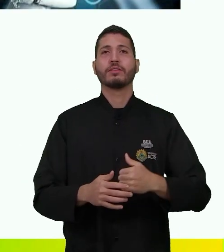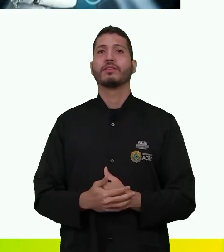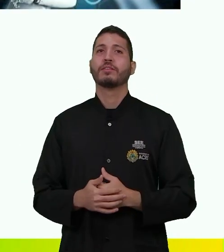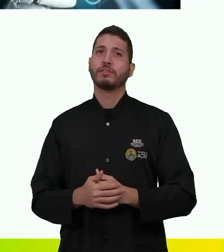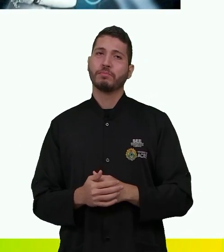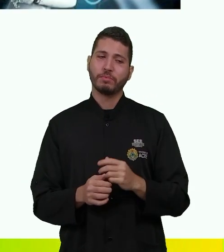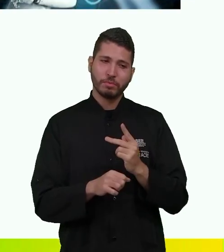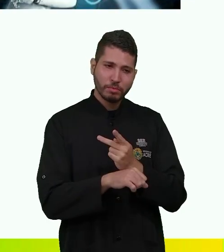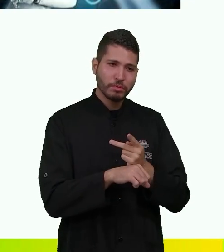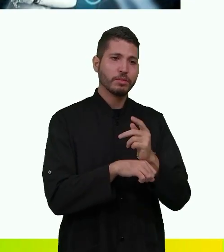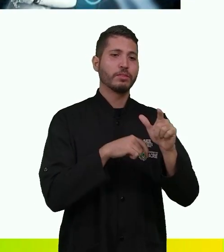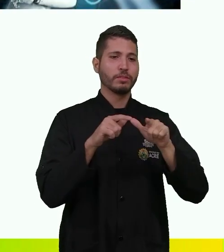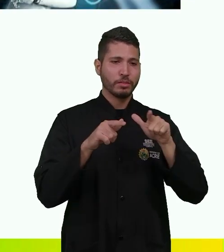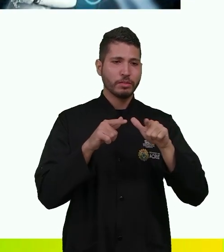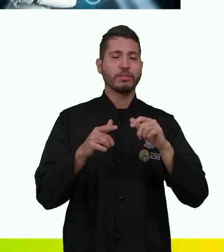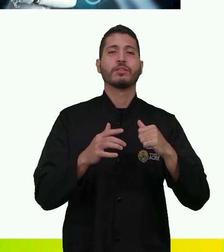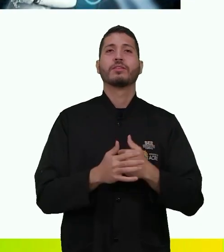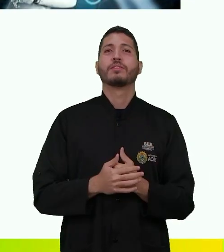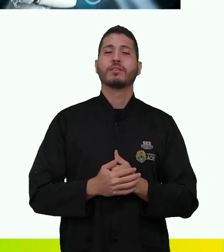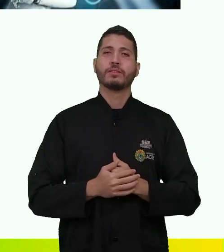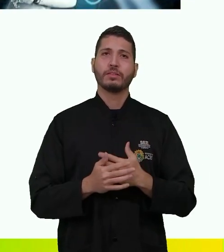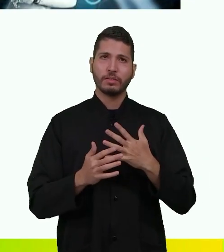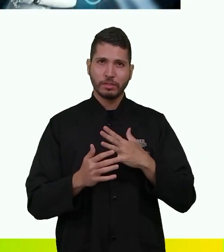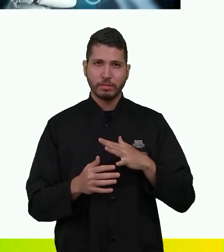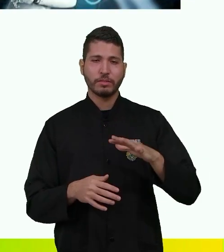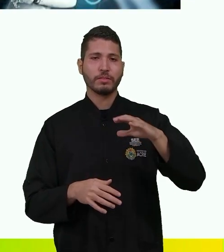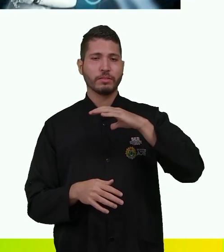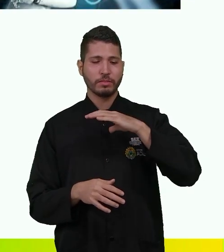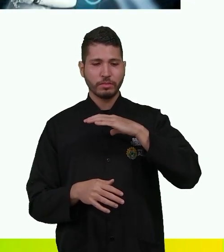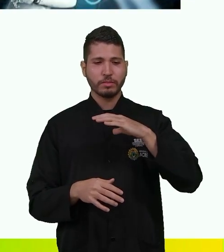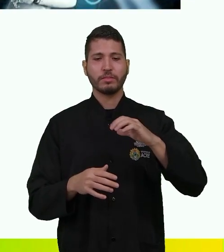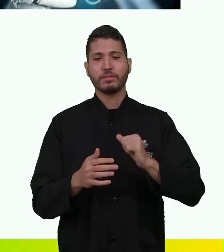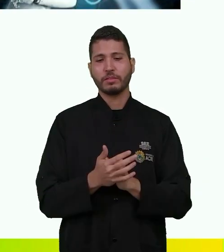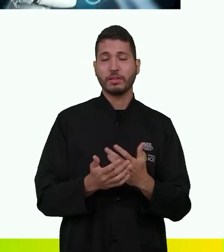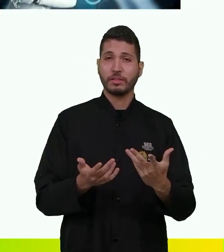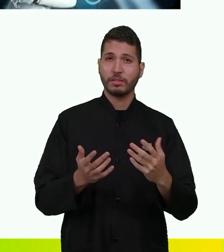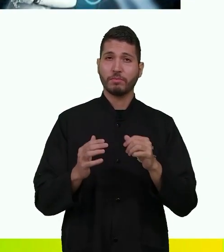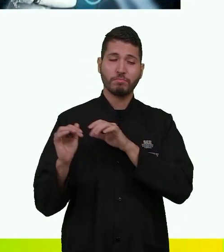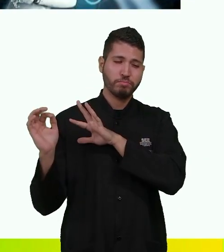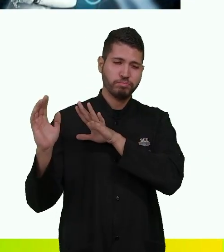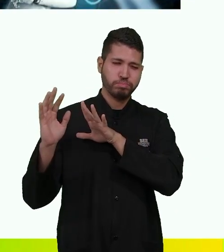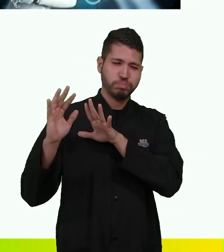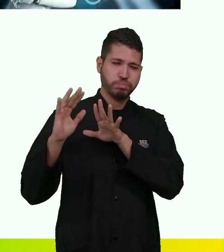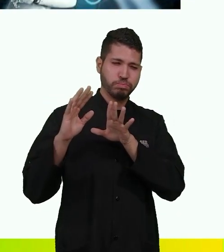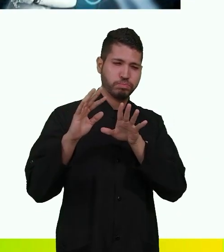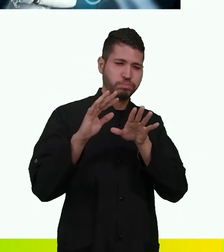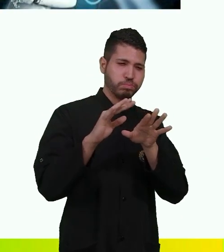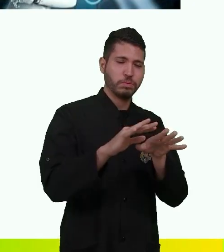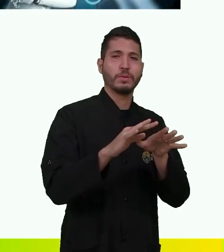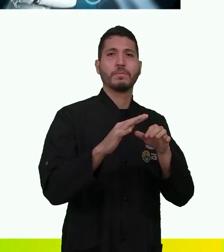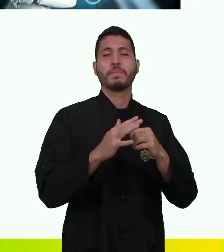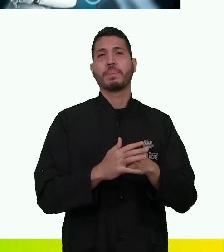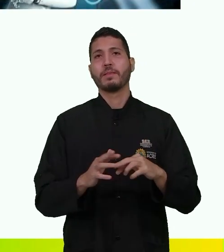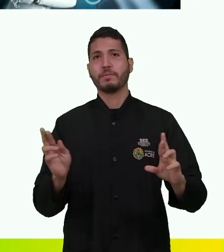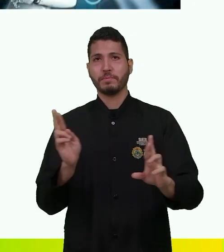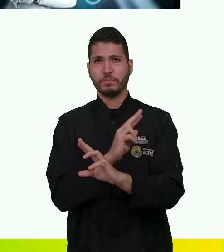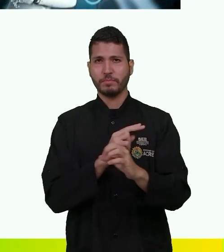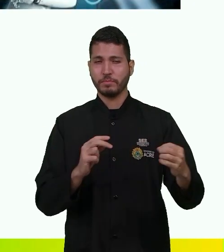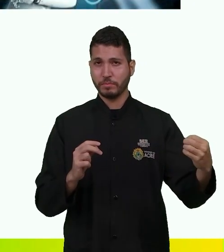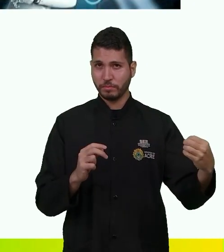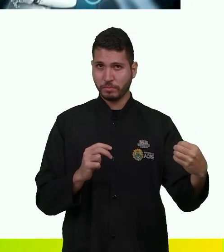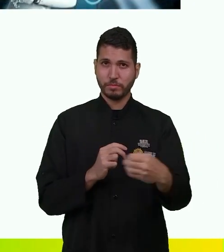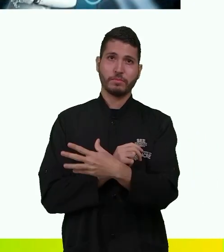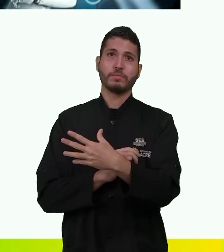levou ao crescimento desordenado das áreas urbanas e à superlotação. novas relações de